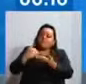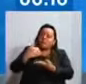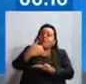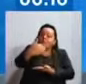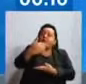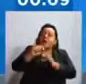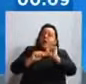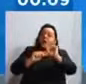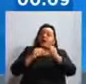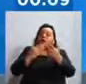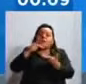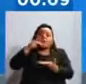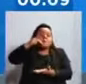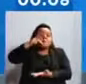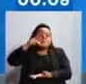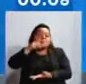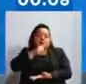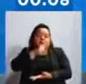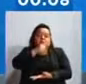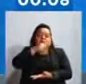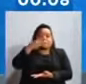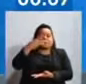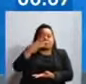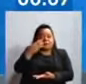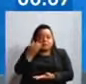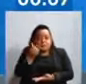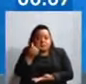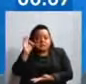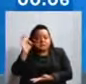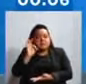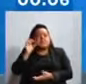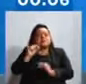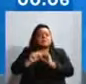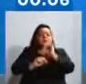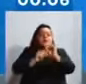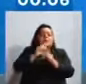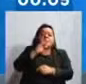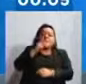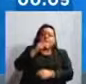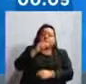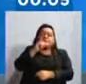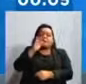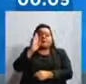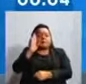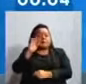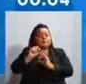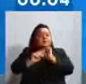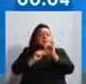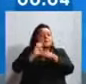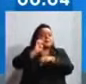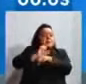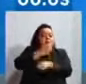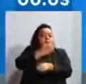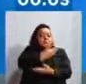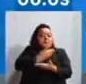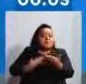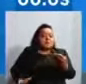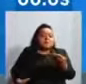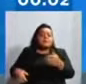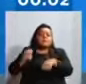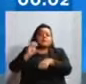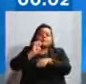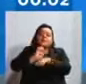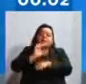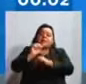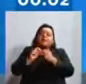Porto Velho hoje é 36%, 37% do PIB do estado. O estado, o governo do estado, ele deve muito